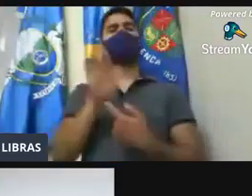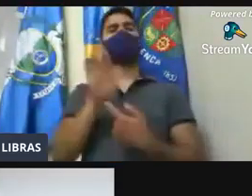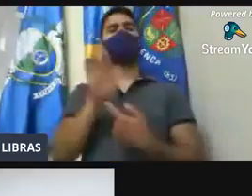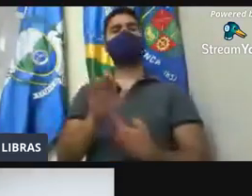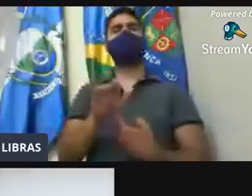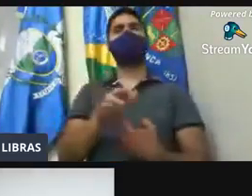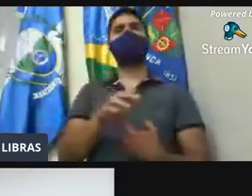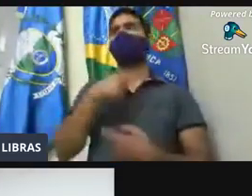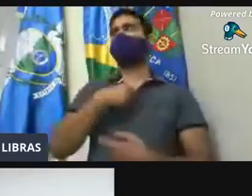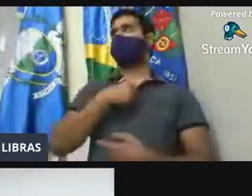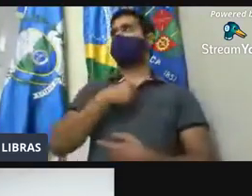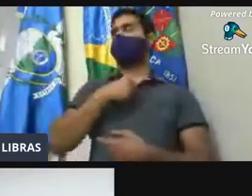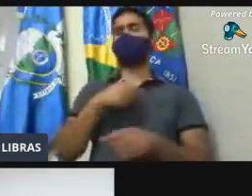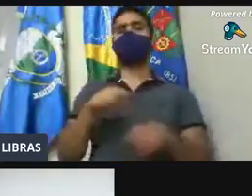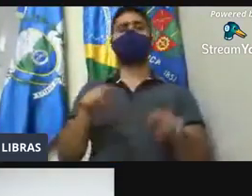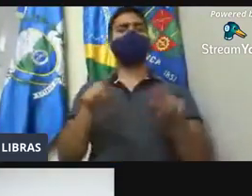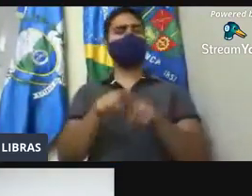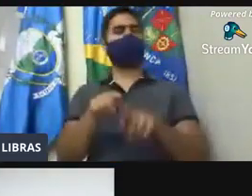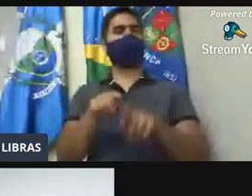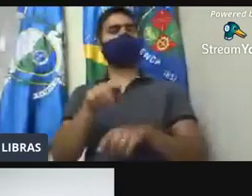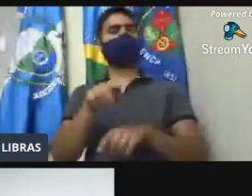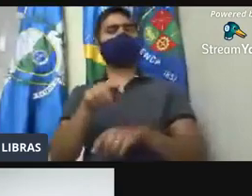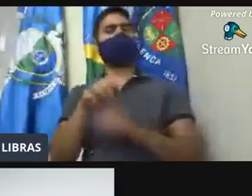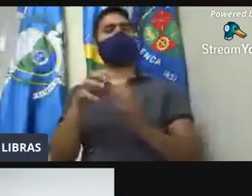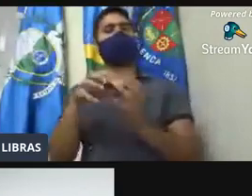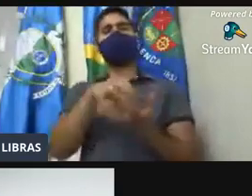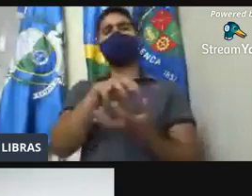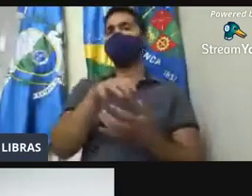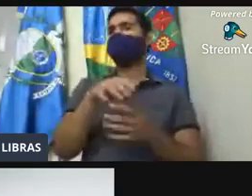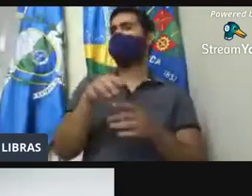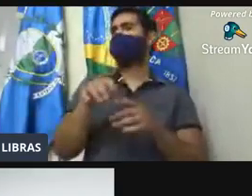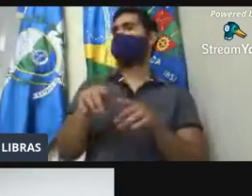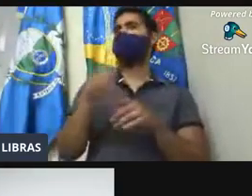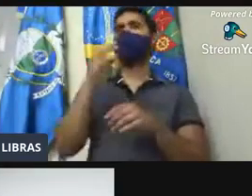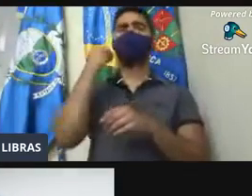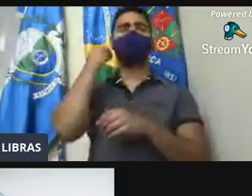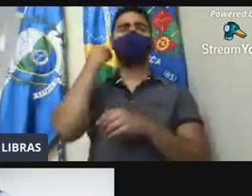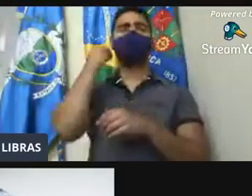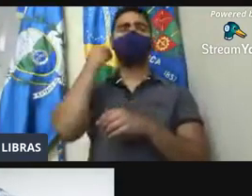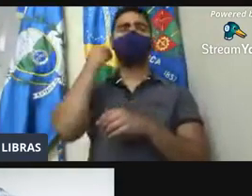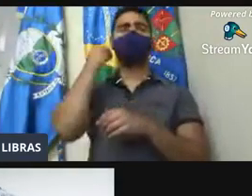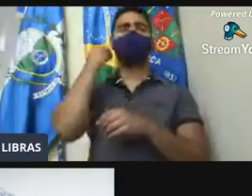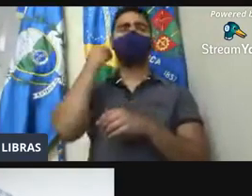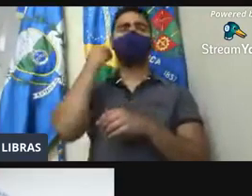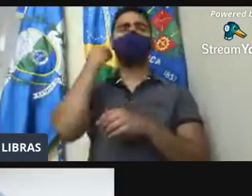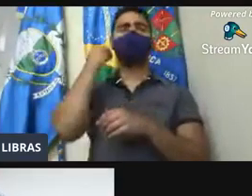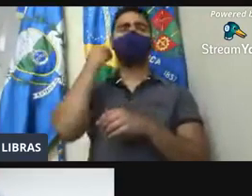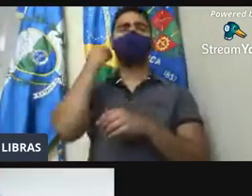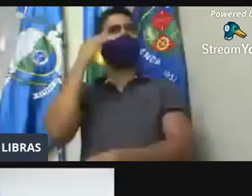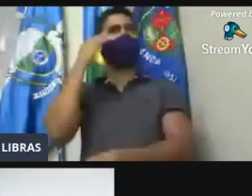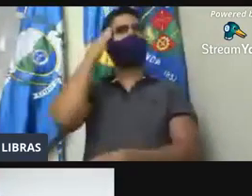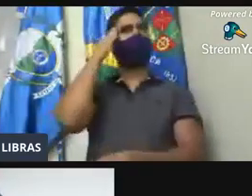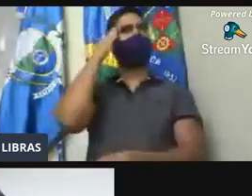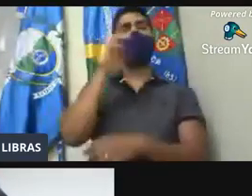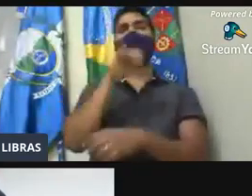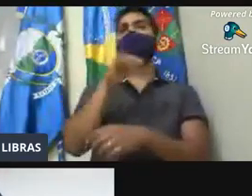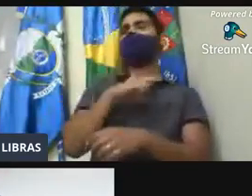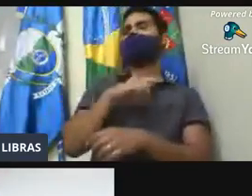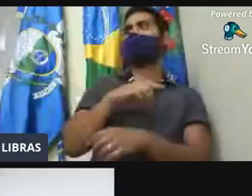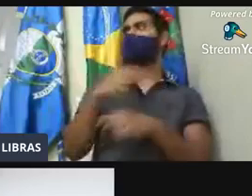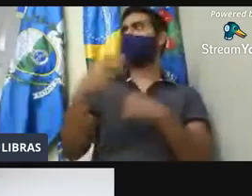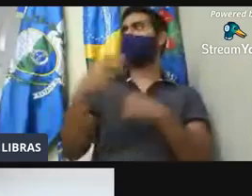através do gabinete de crise, a realização de testagens sorológicas para a detecção de anticorpos